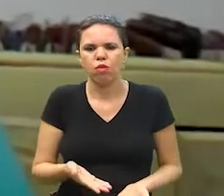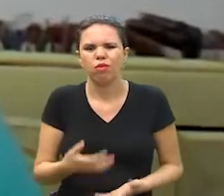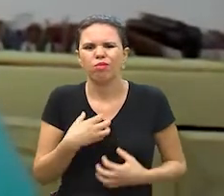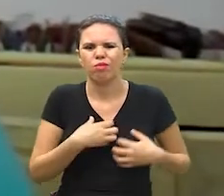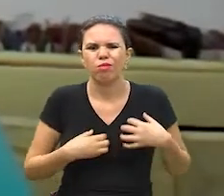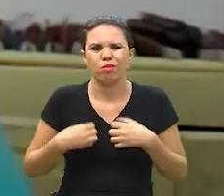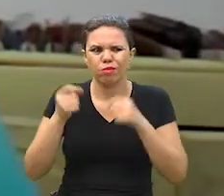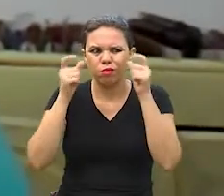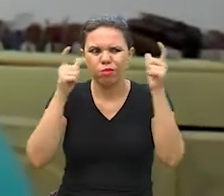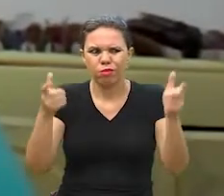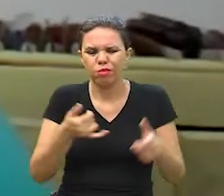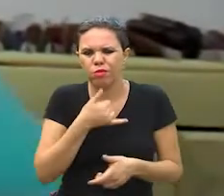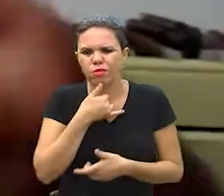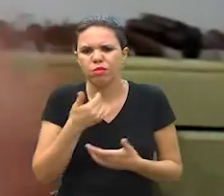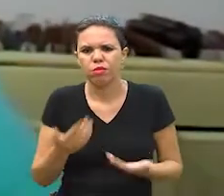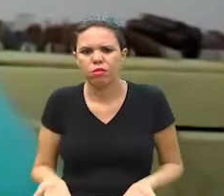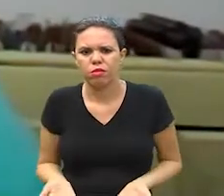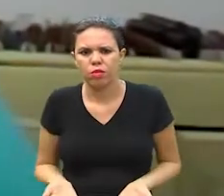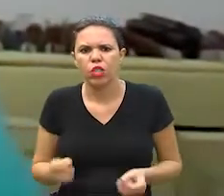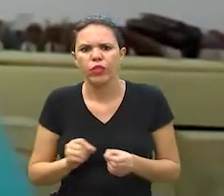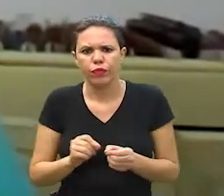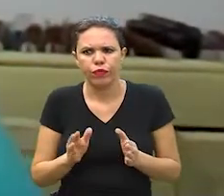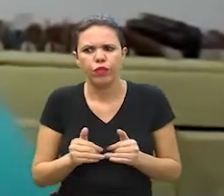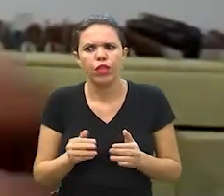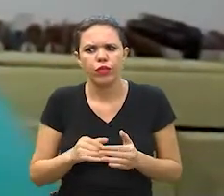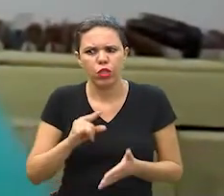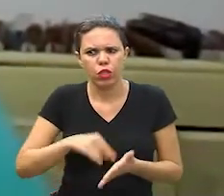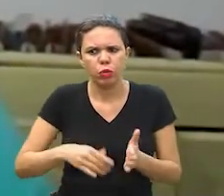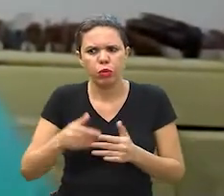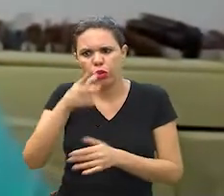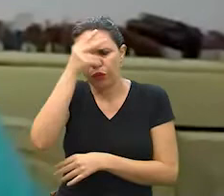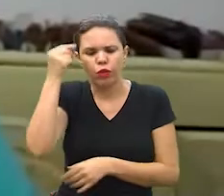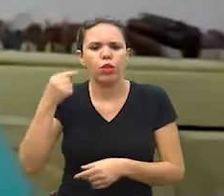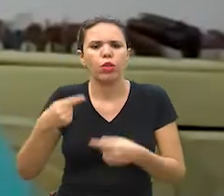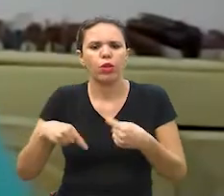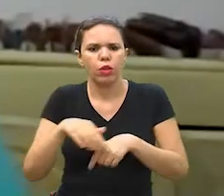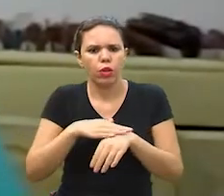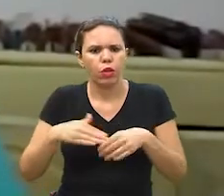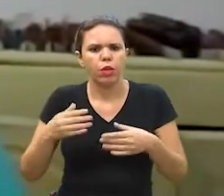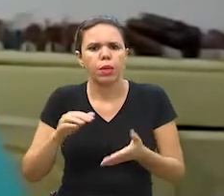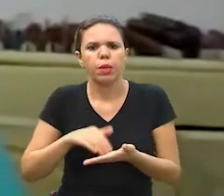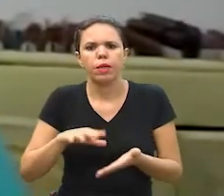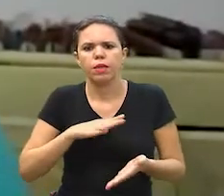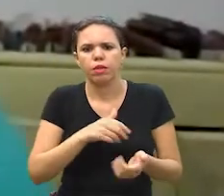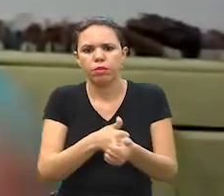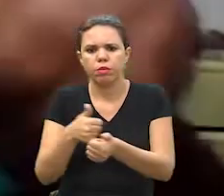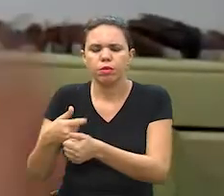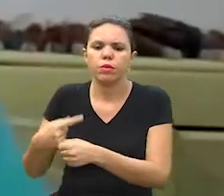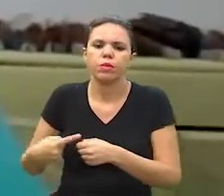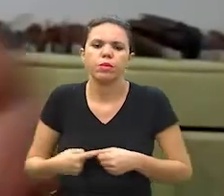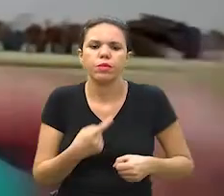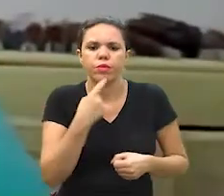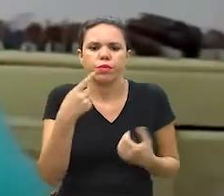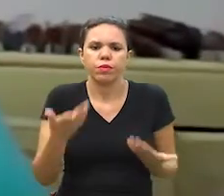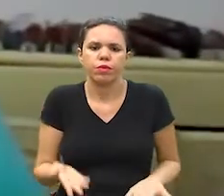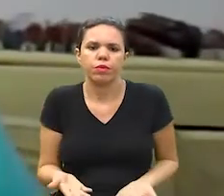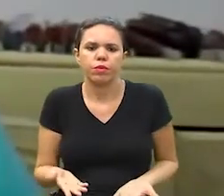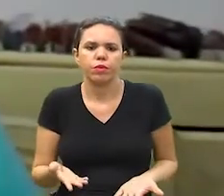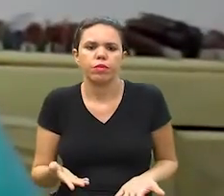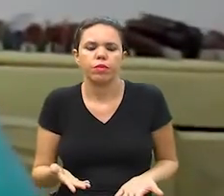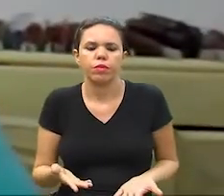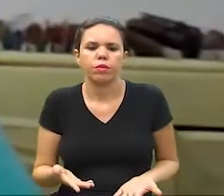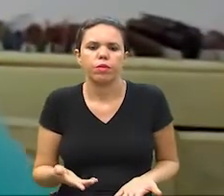deixou apavorado, de certa maneira. Fiz a indicação ao prefeito, o prefeito discutiu com as cidades vizinhas. Agora, Campinas é sede da